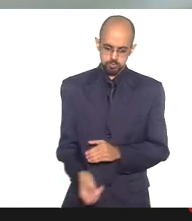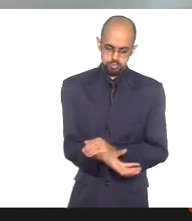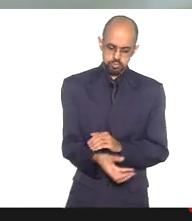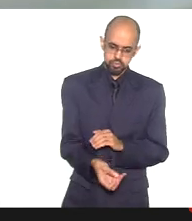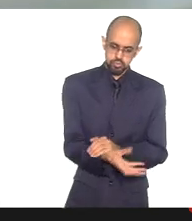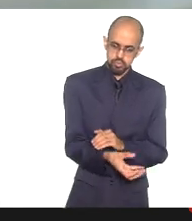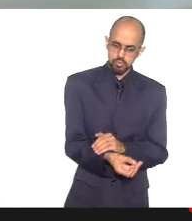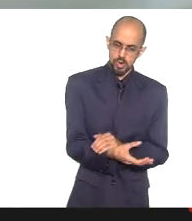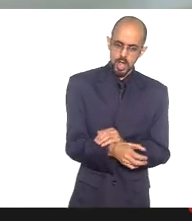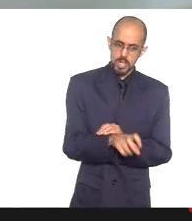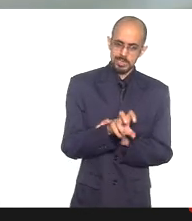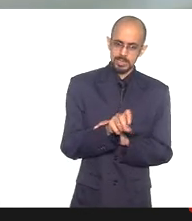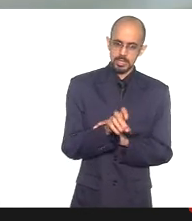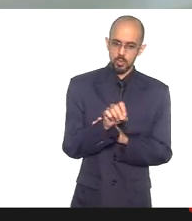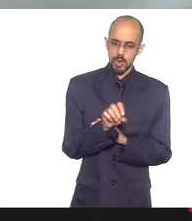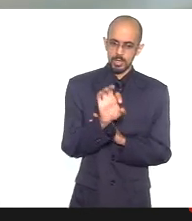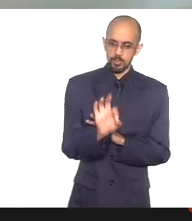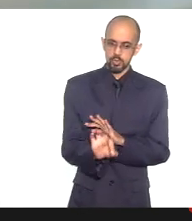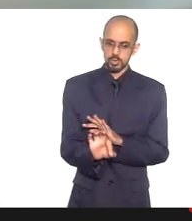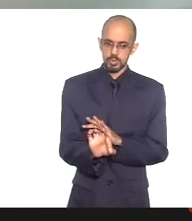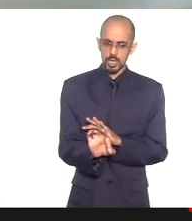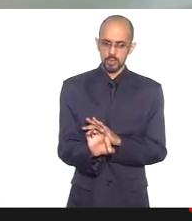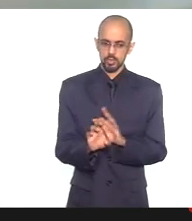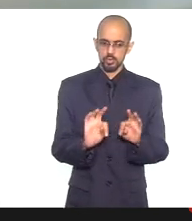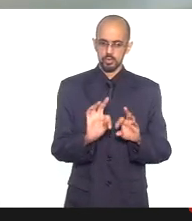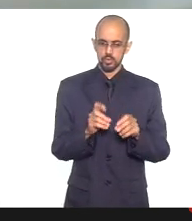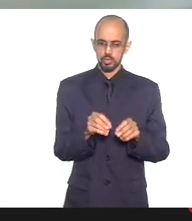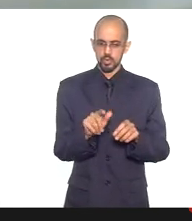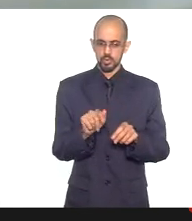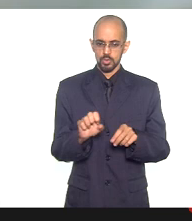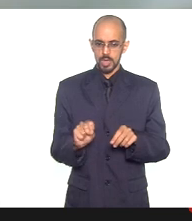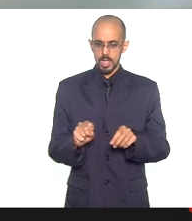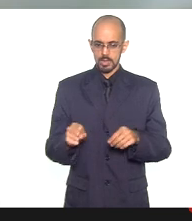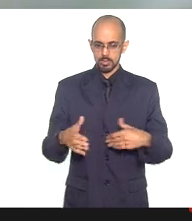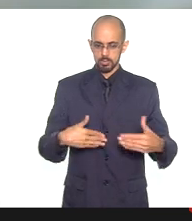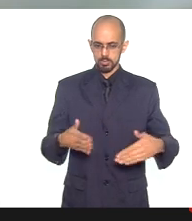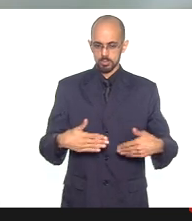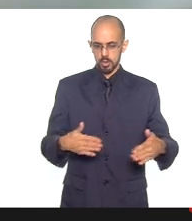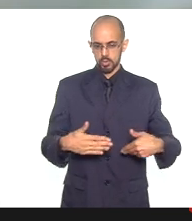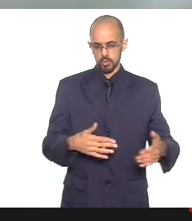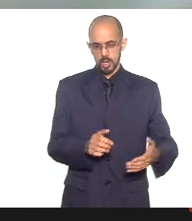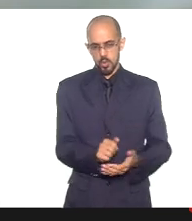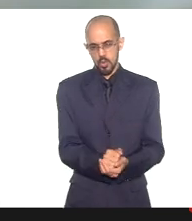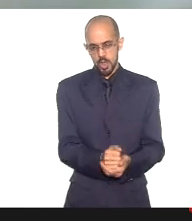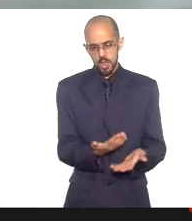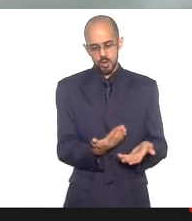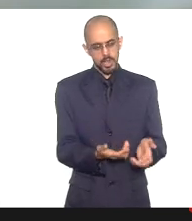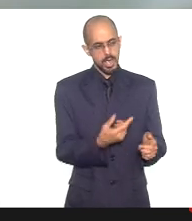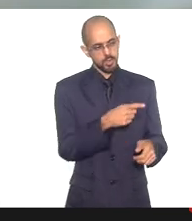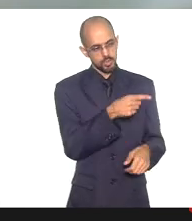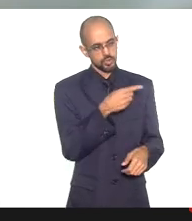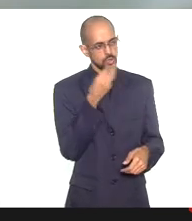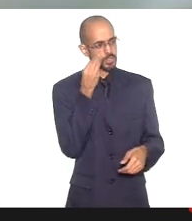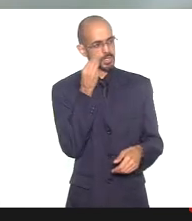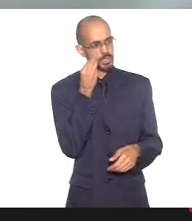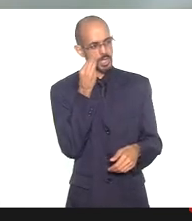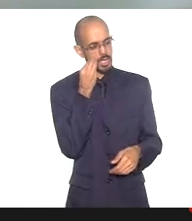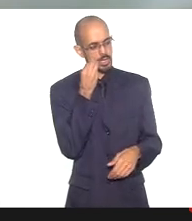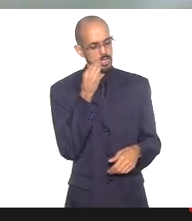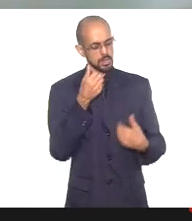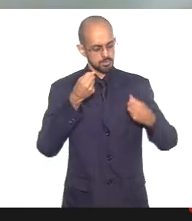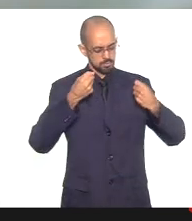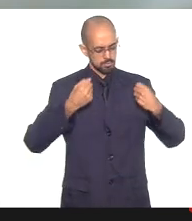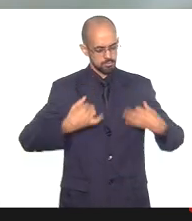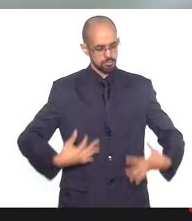50% do gás produzido. Então, eu queria que realmente os senhores tentassem